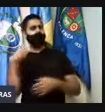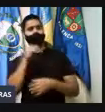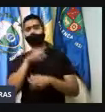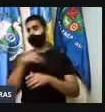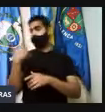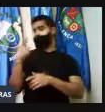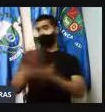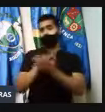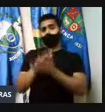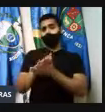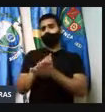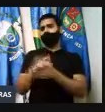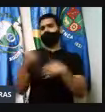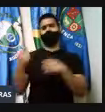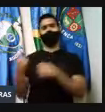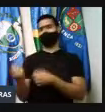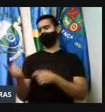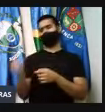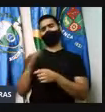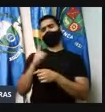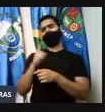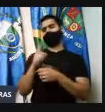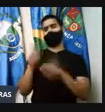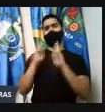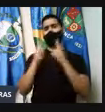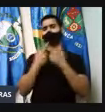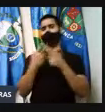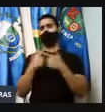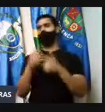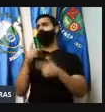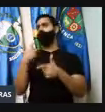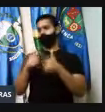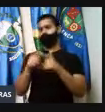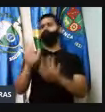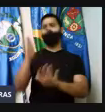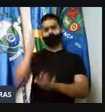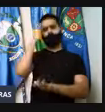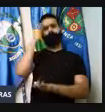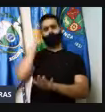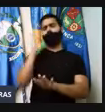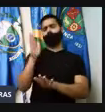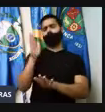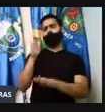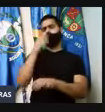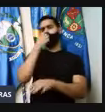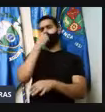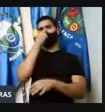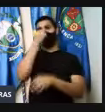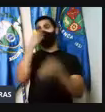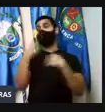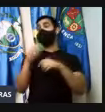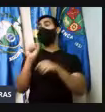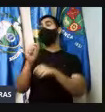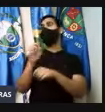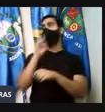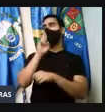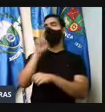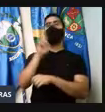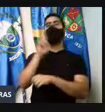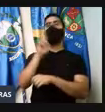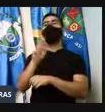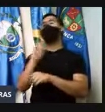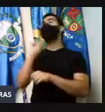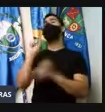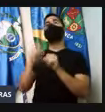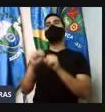tiver isso, não adianta nem vir, porque do problema nós já estamos sabendo dele todo. O que a gente quer são as